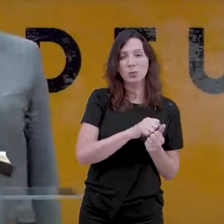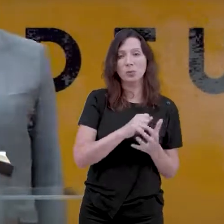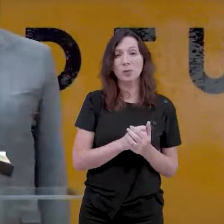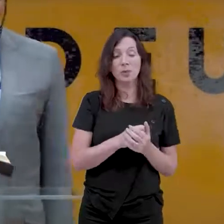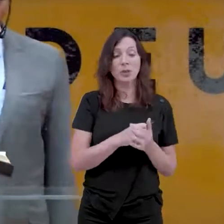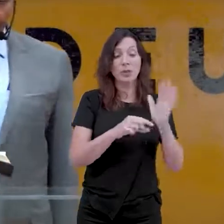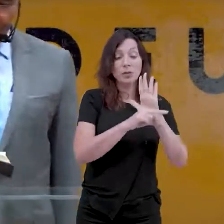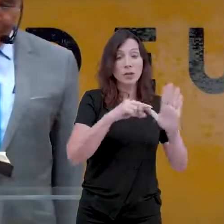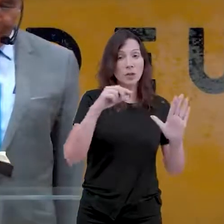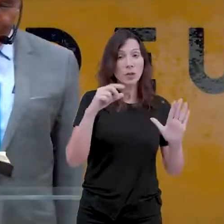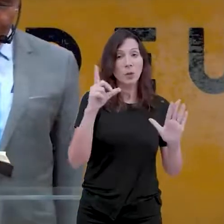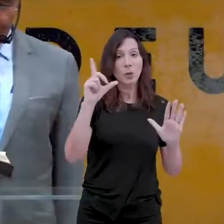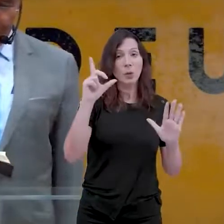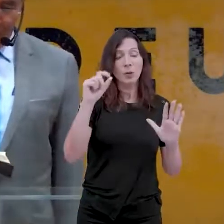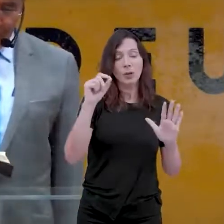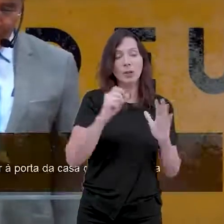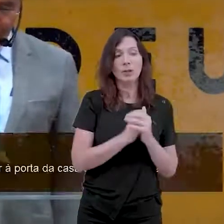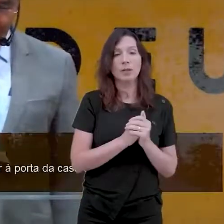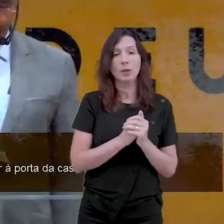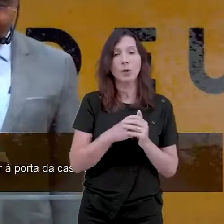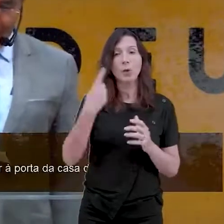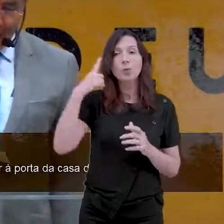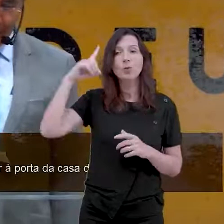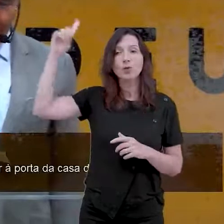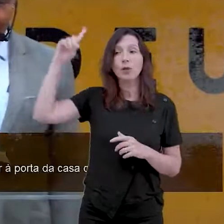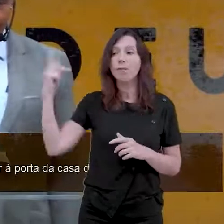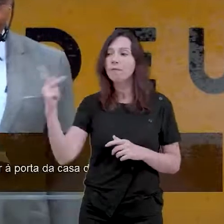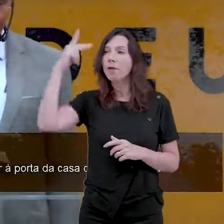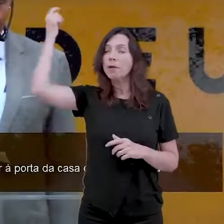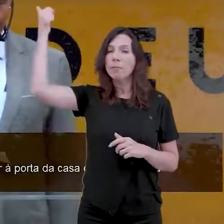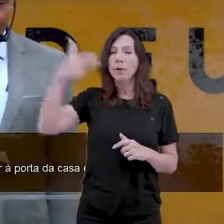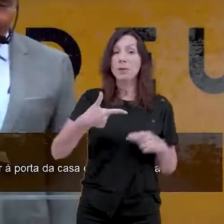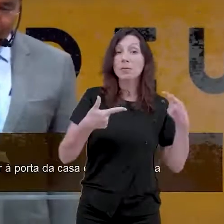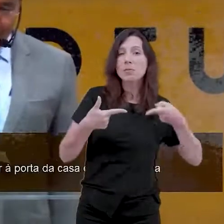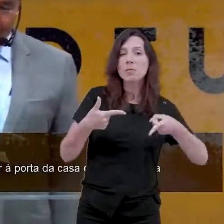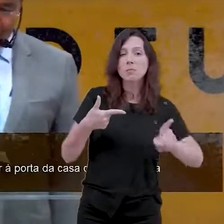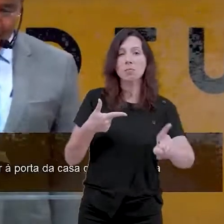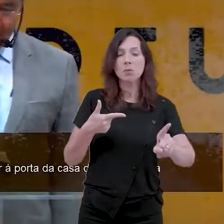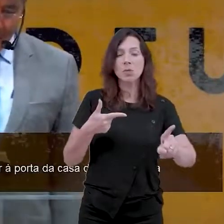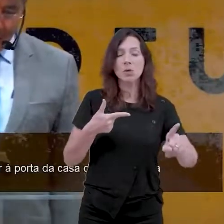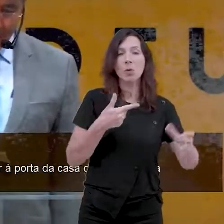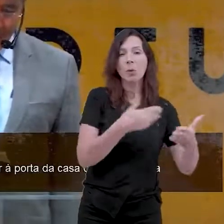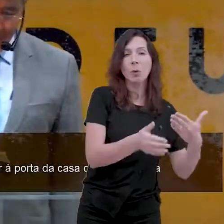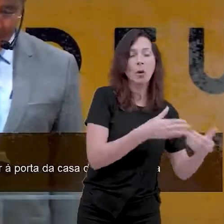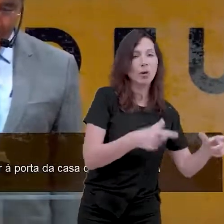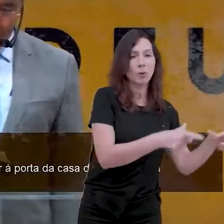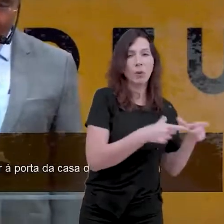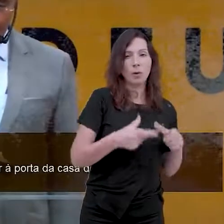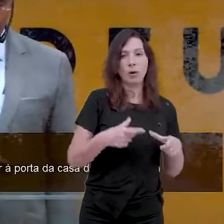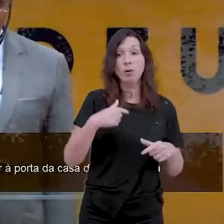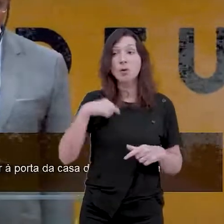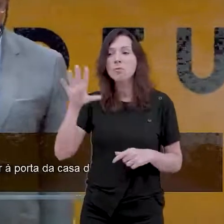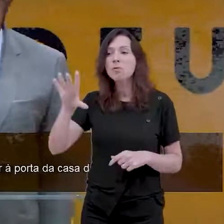lá? Pois um dia nos teus átrios vale mais que 1000. Prefiro estar à porta da casa